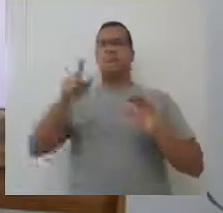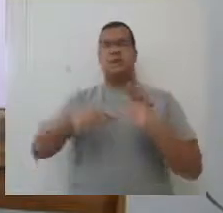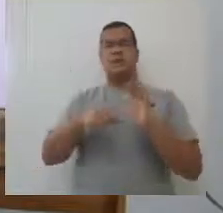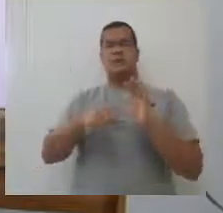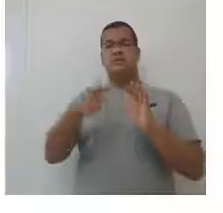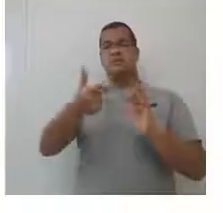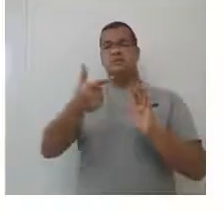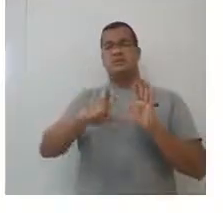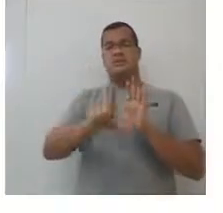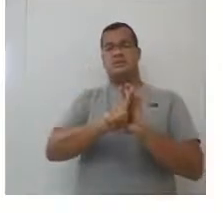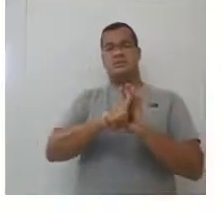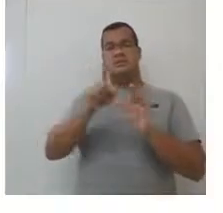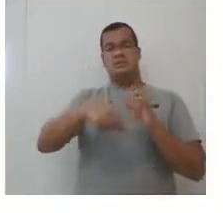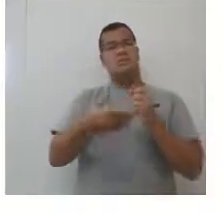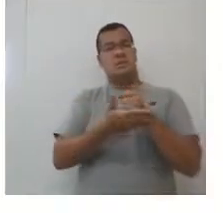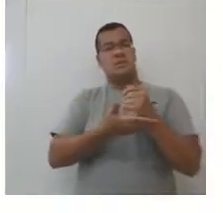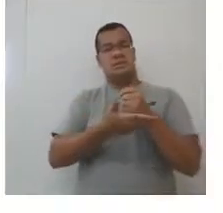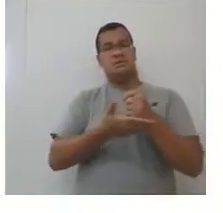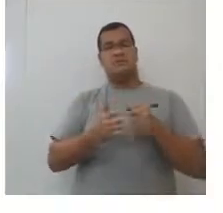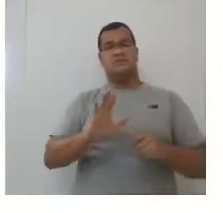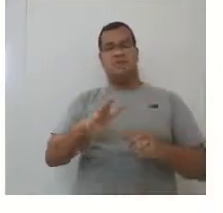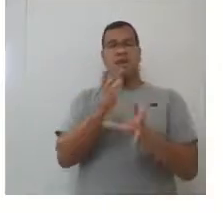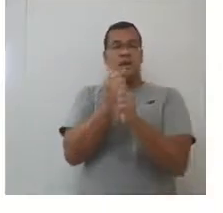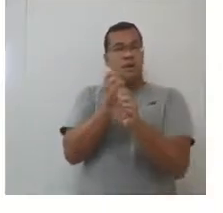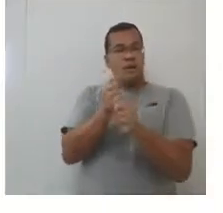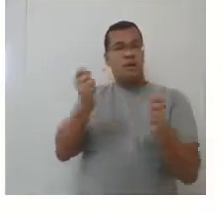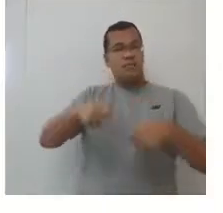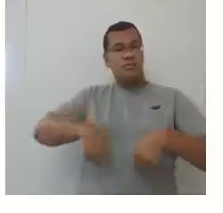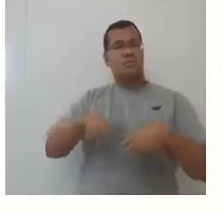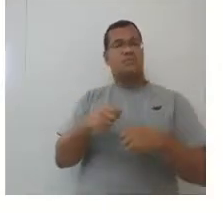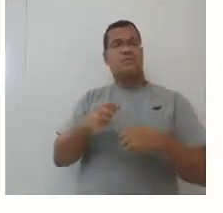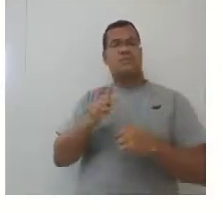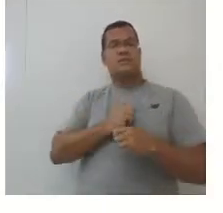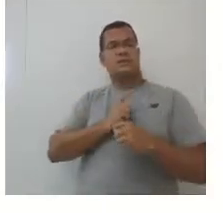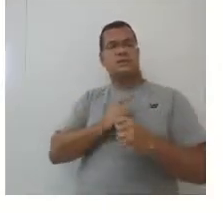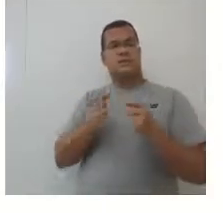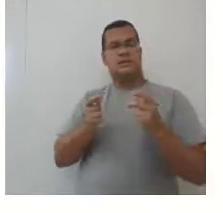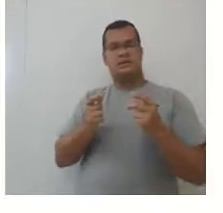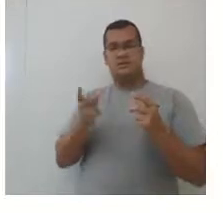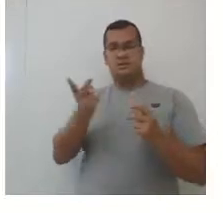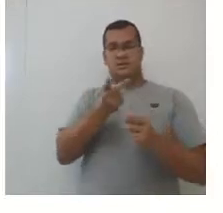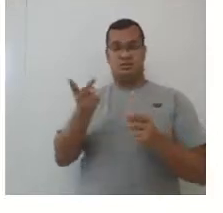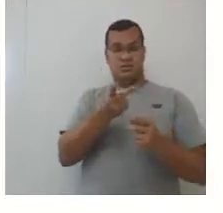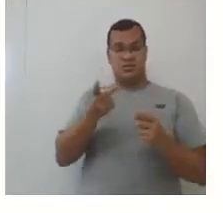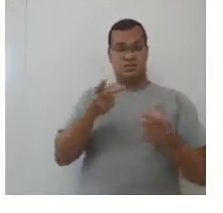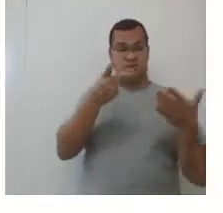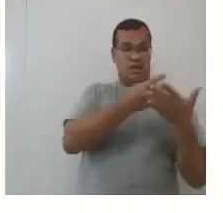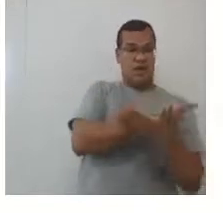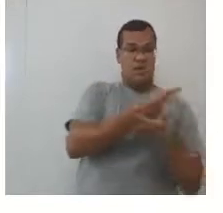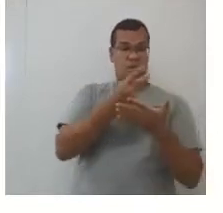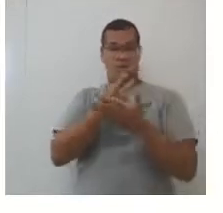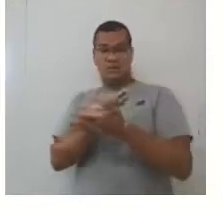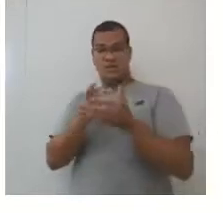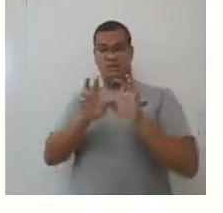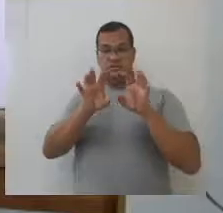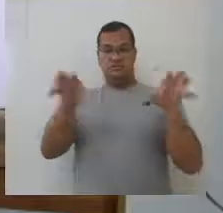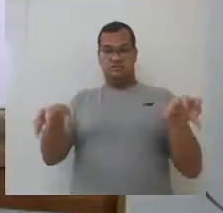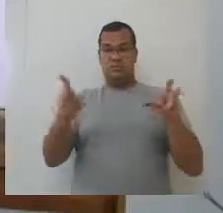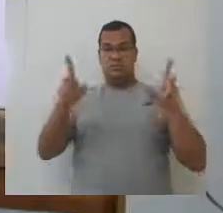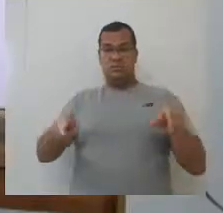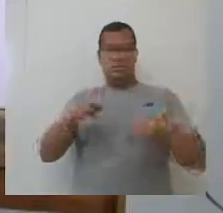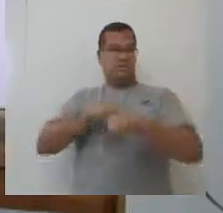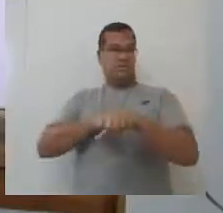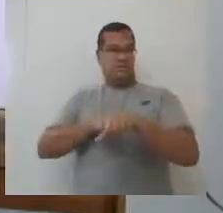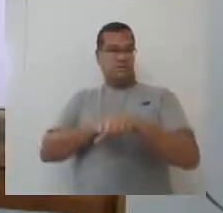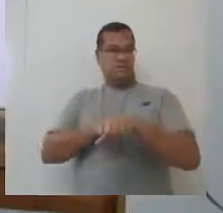aqui. Basicamente é isso. É tu calcular a possibilidade de 2 eventos diferentes que acontecem ao mesmo